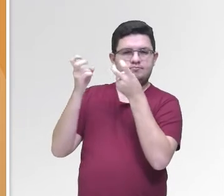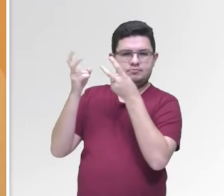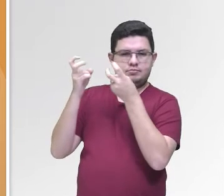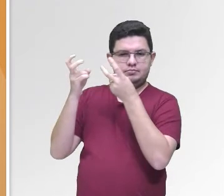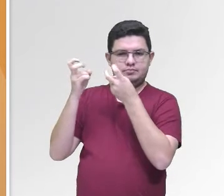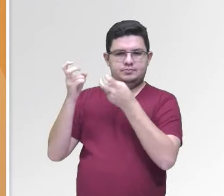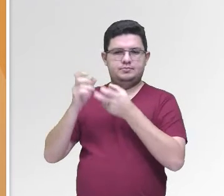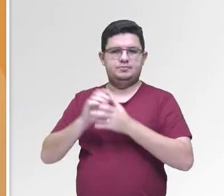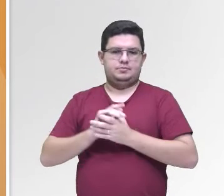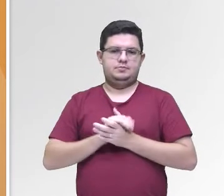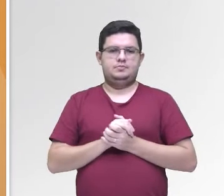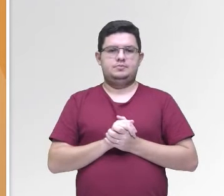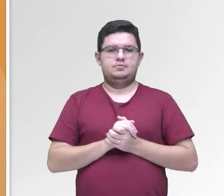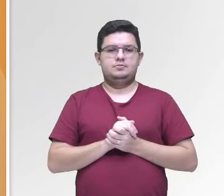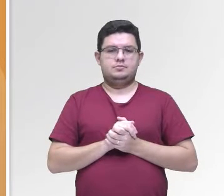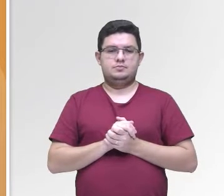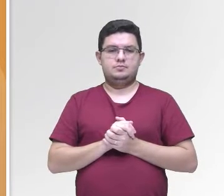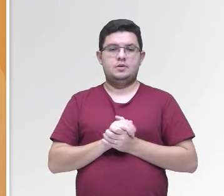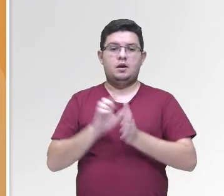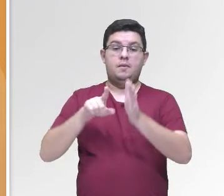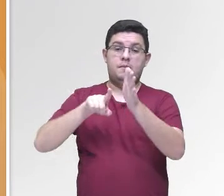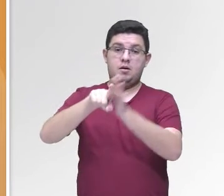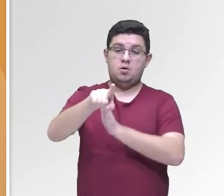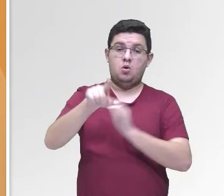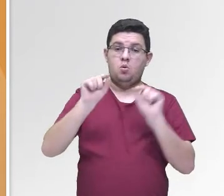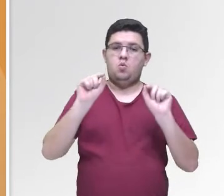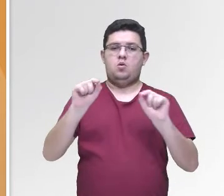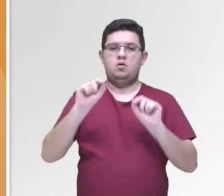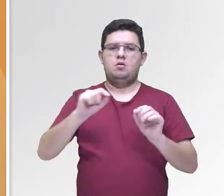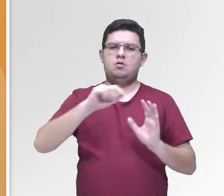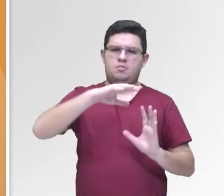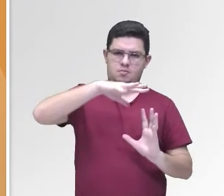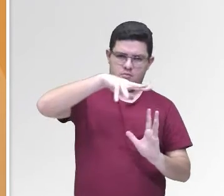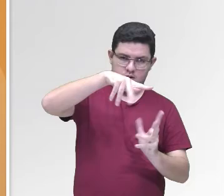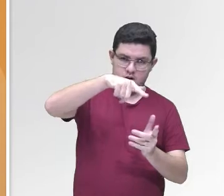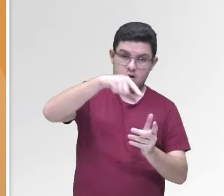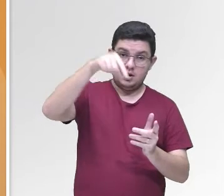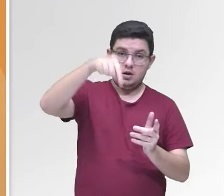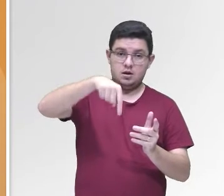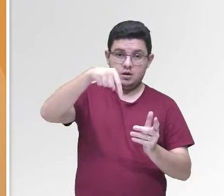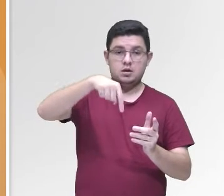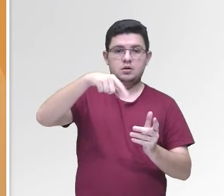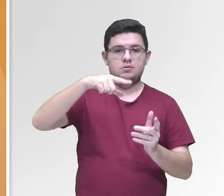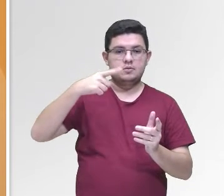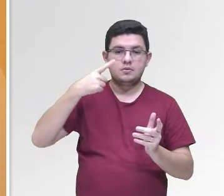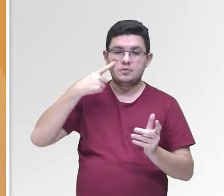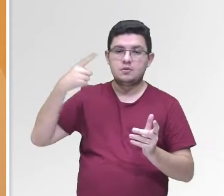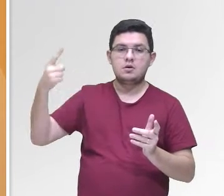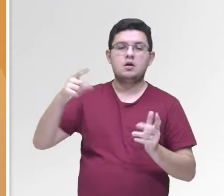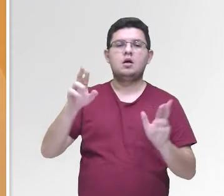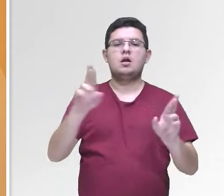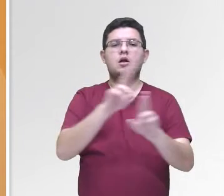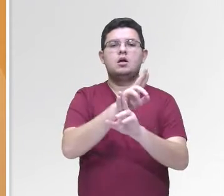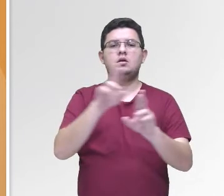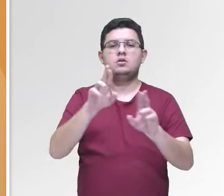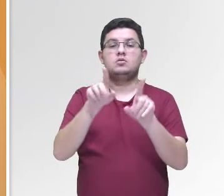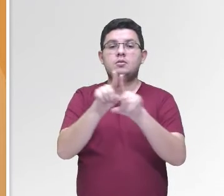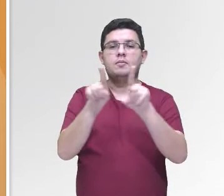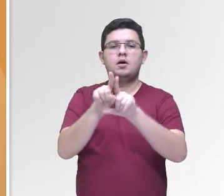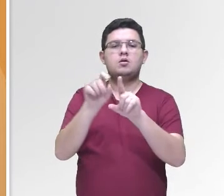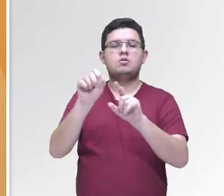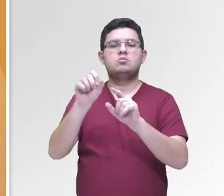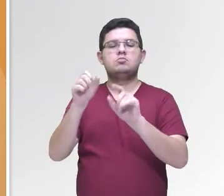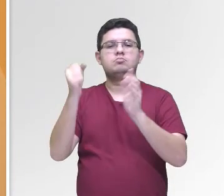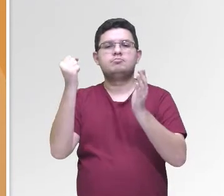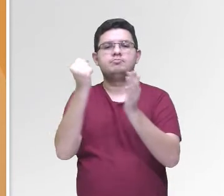tá? Qual a relação entre o planeta Terra, que está ali no meio, né? E o símbolo, né? O